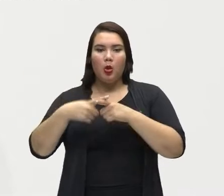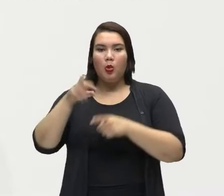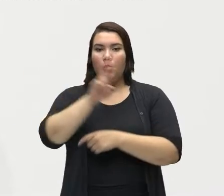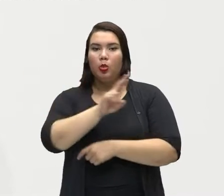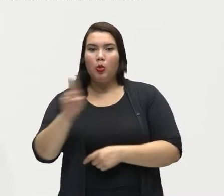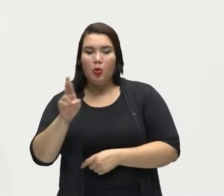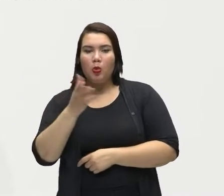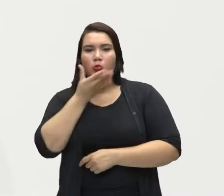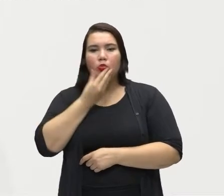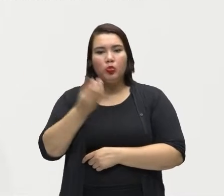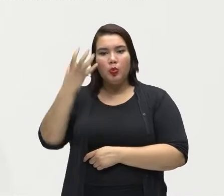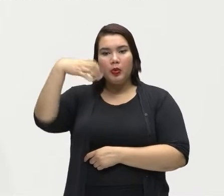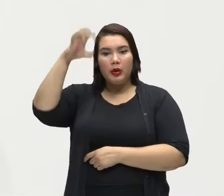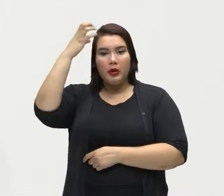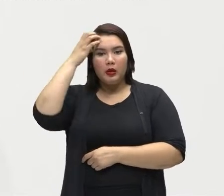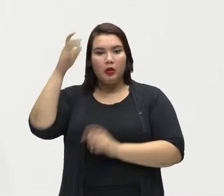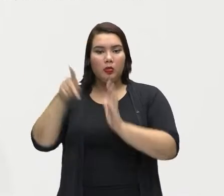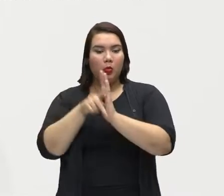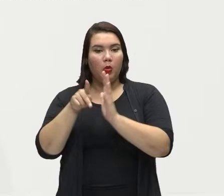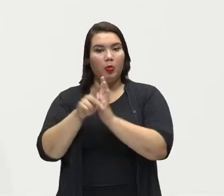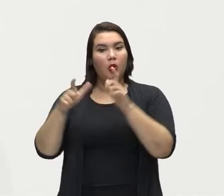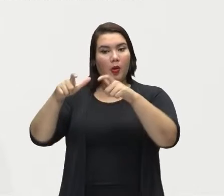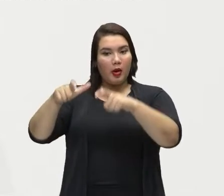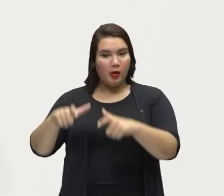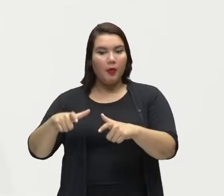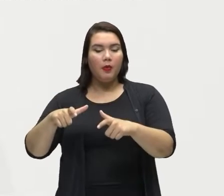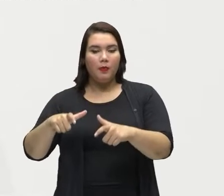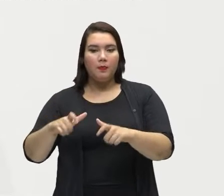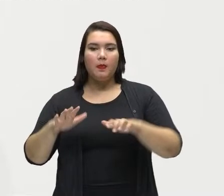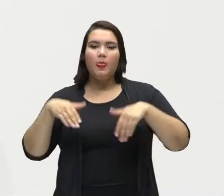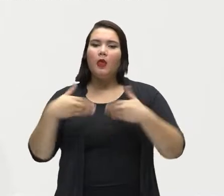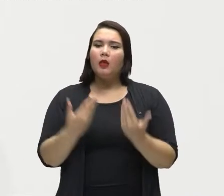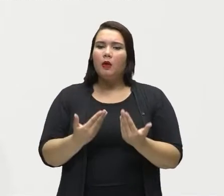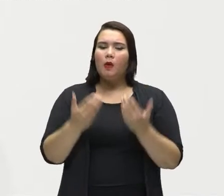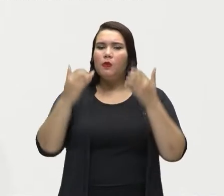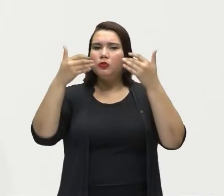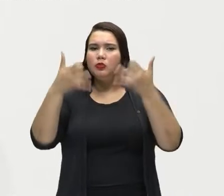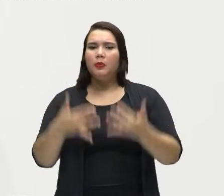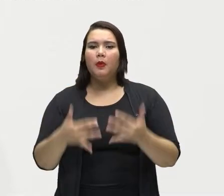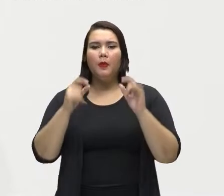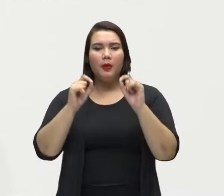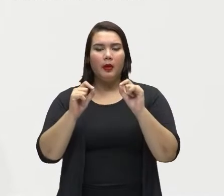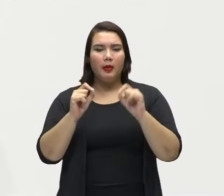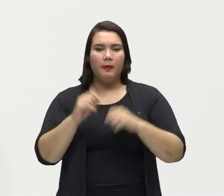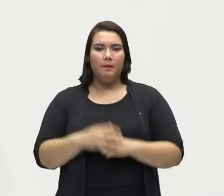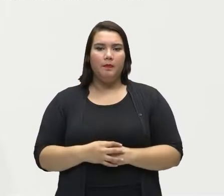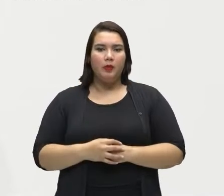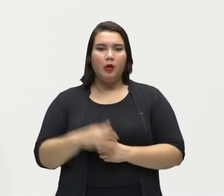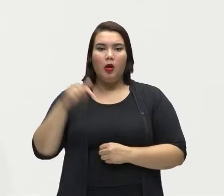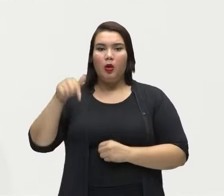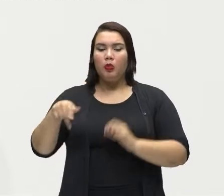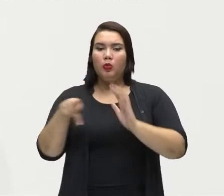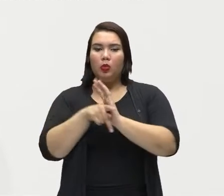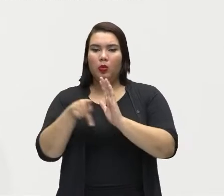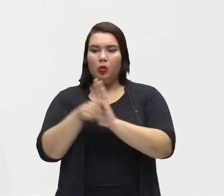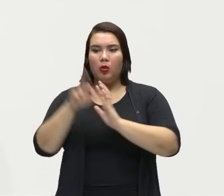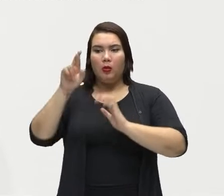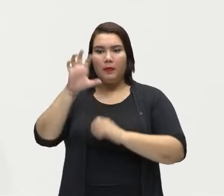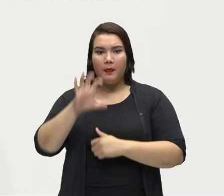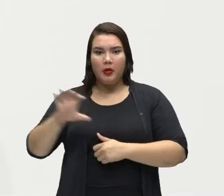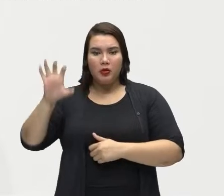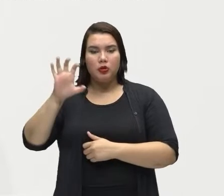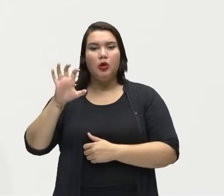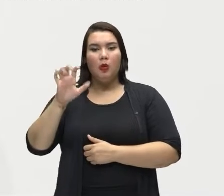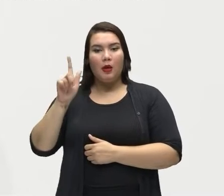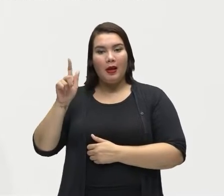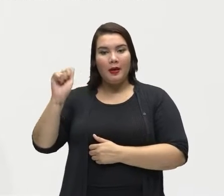rei da região. Então, Gana recebe este nome, região de Gana, por causa do título que era